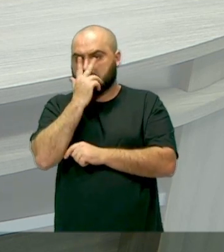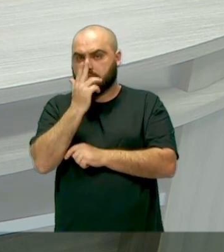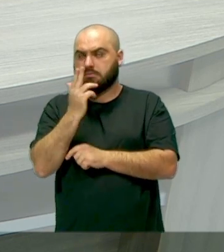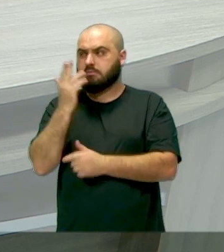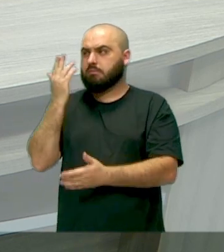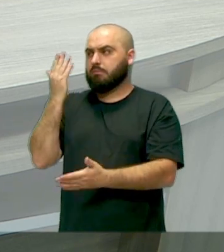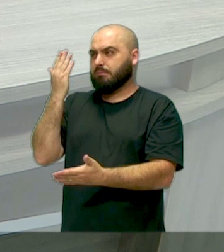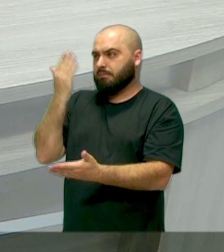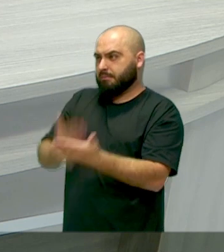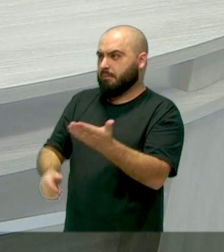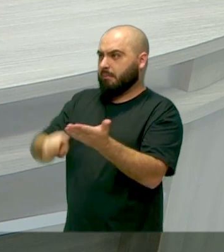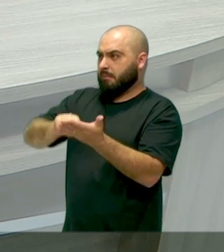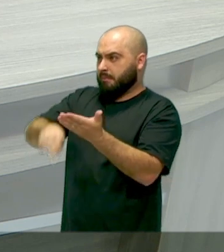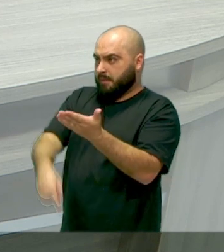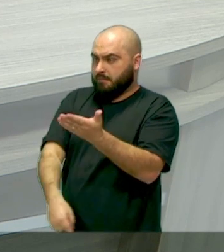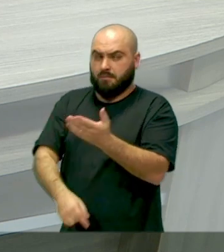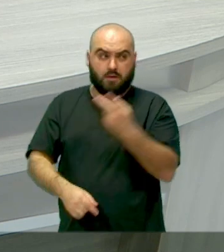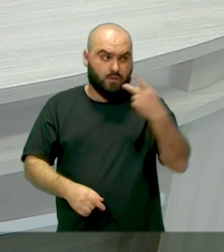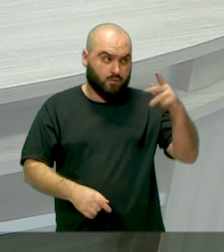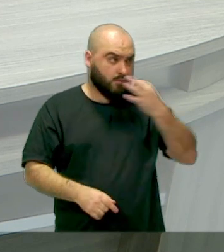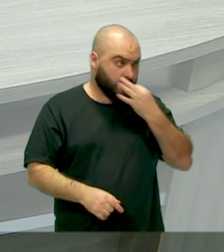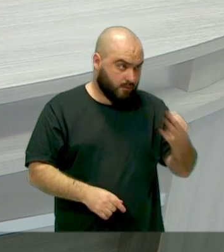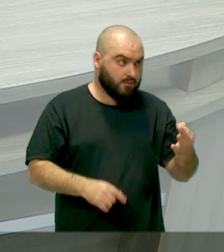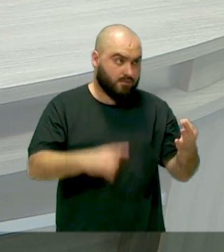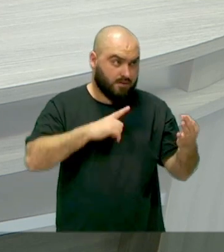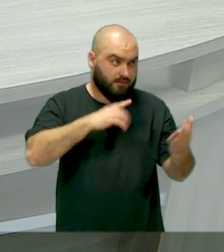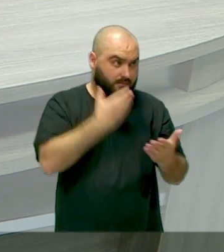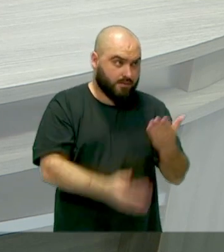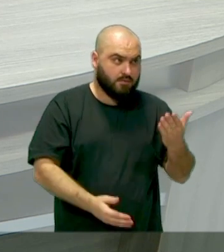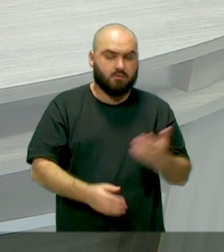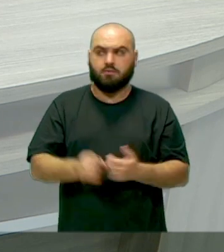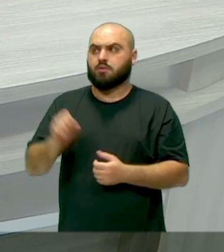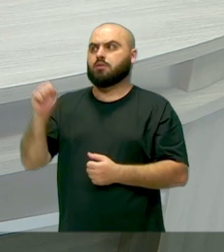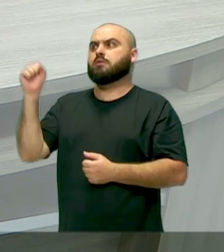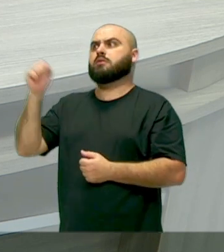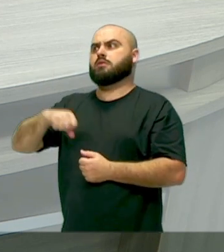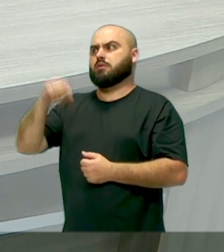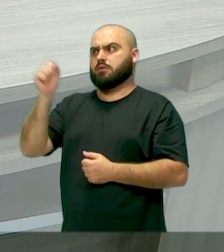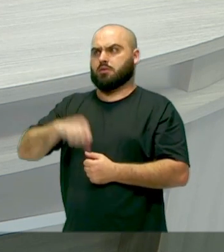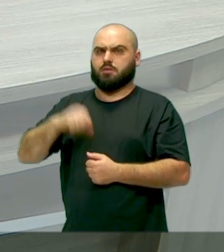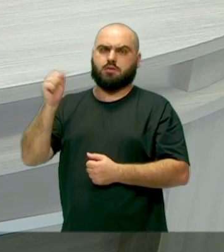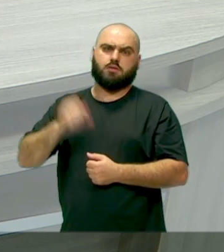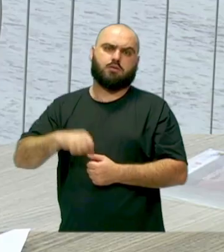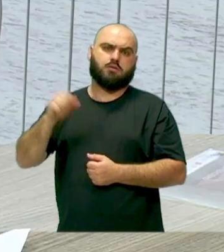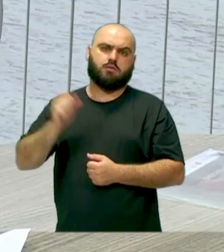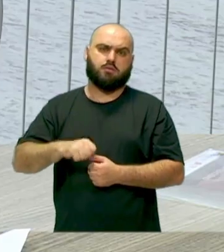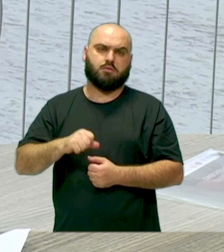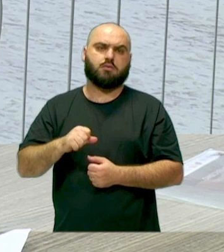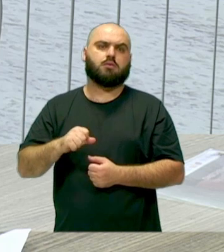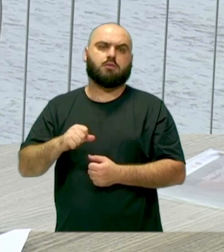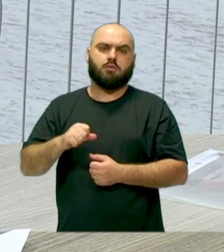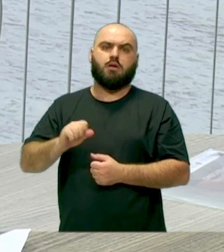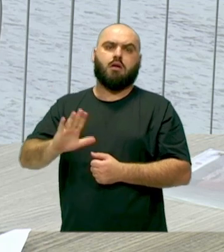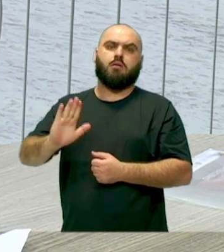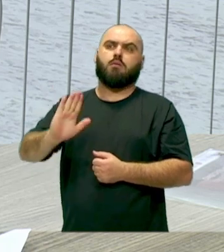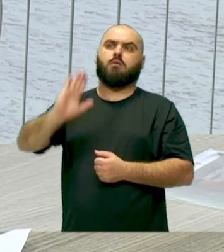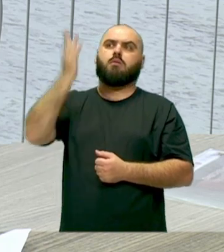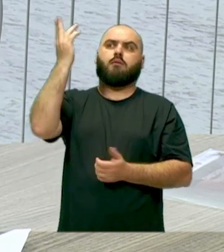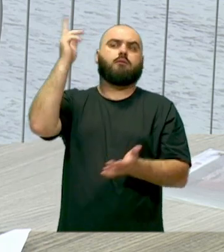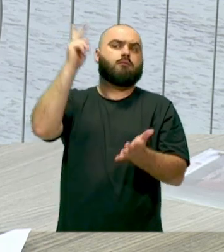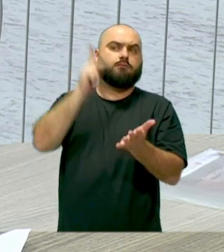retrocesso. Na sua opinião, houve realmente esse retrocesso? Mas foi imenso. Ele não houve, ele